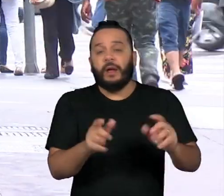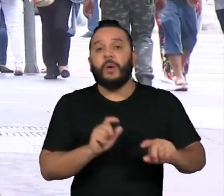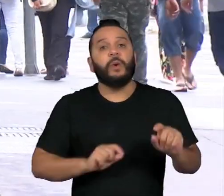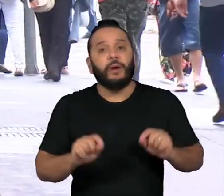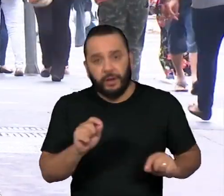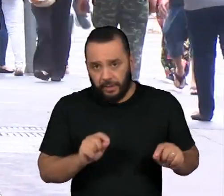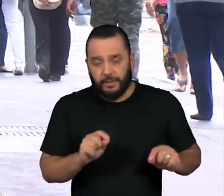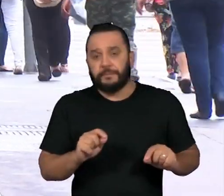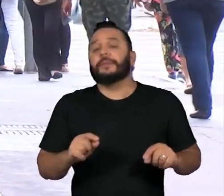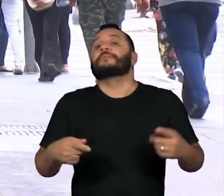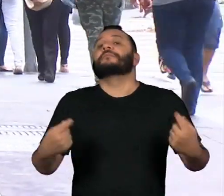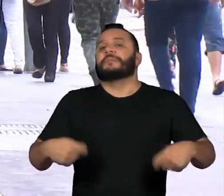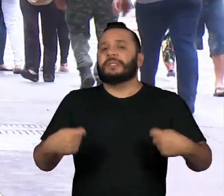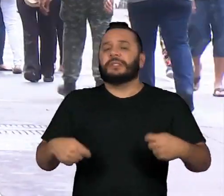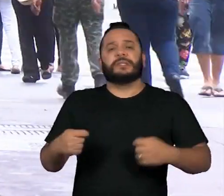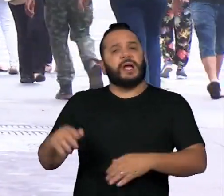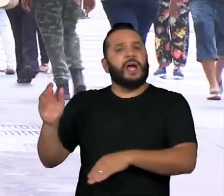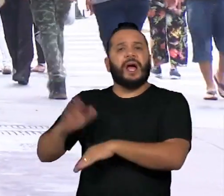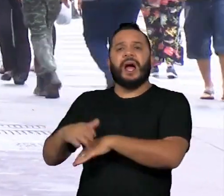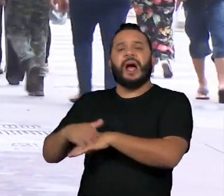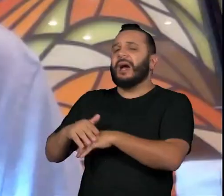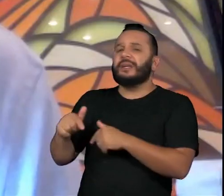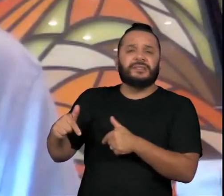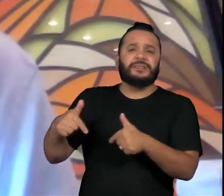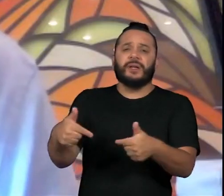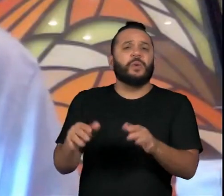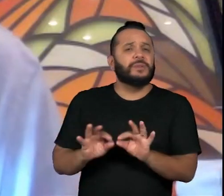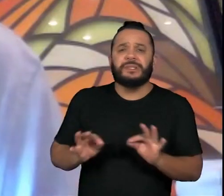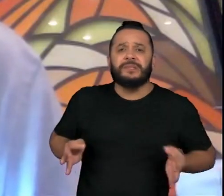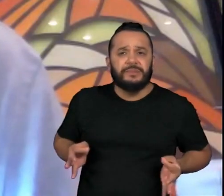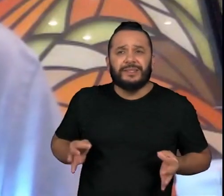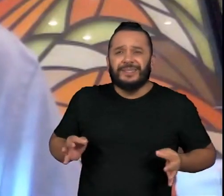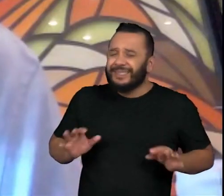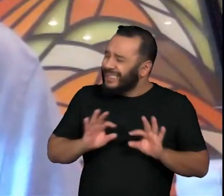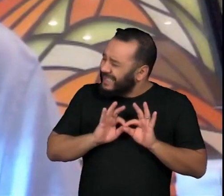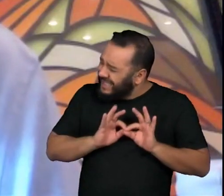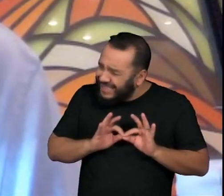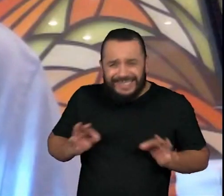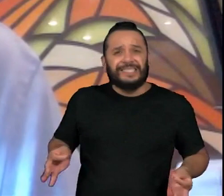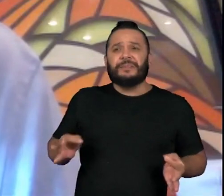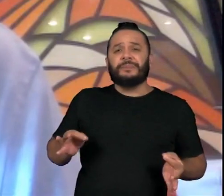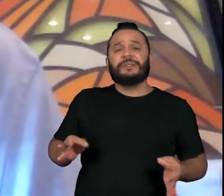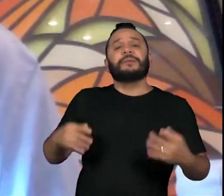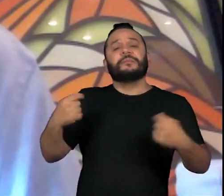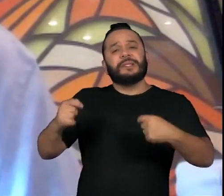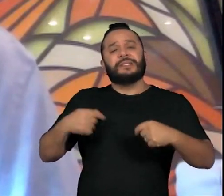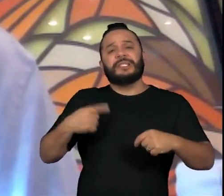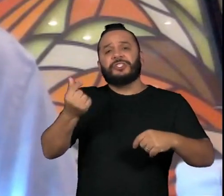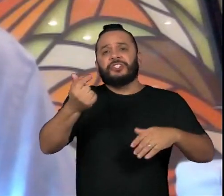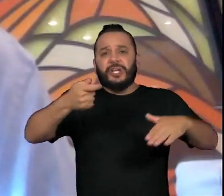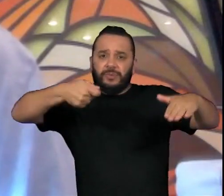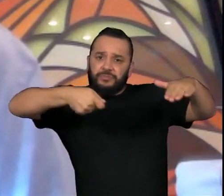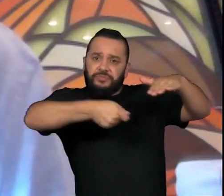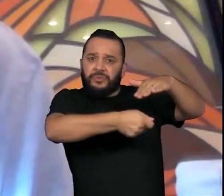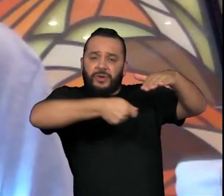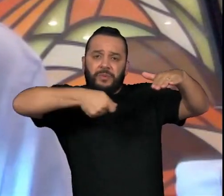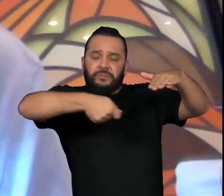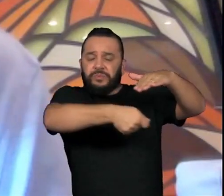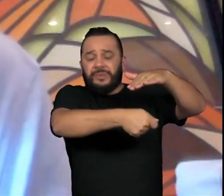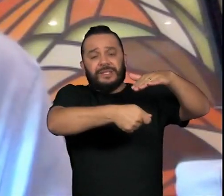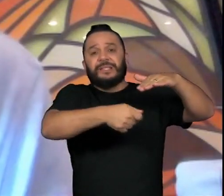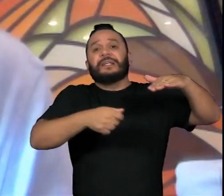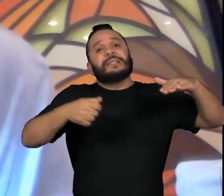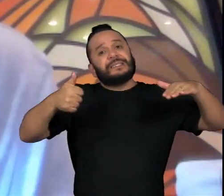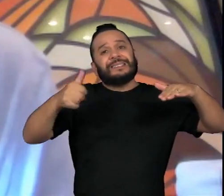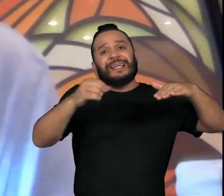ação muito pequena, né? É montar um fundo da ordem de 100 bilhões de dólares por